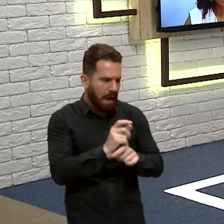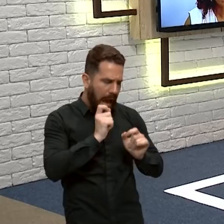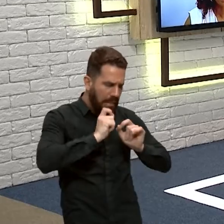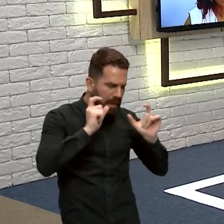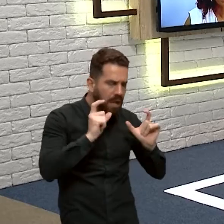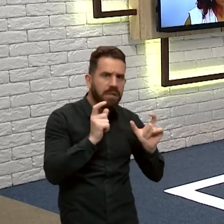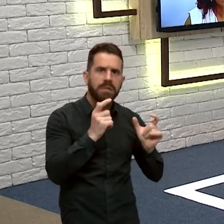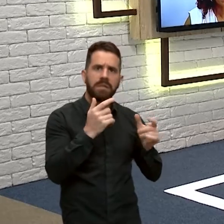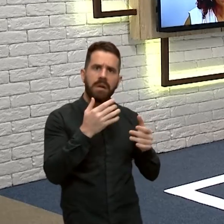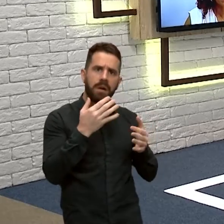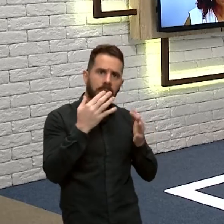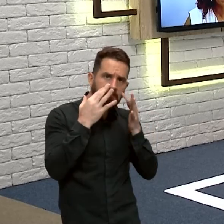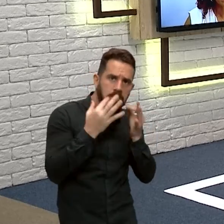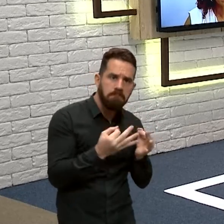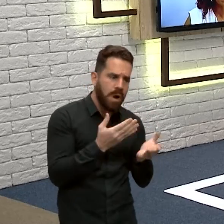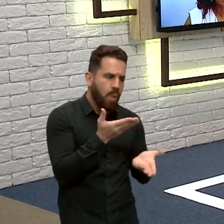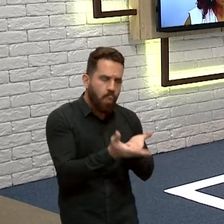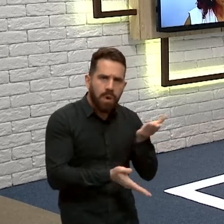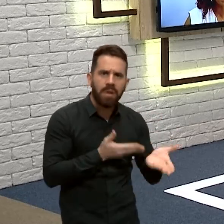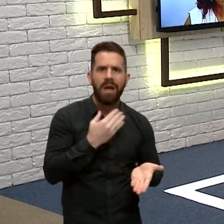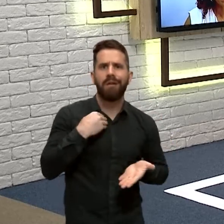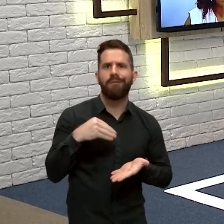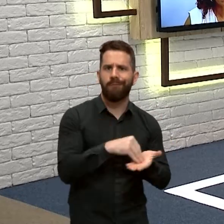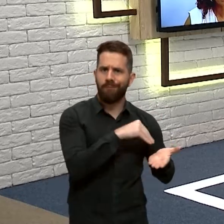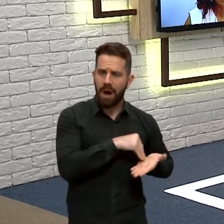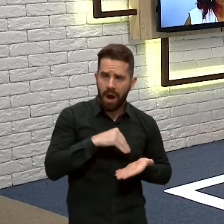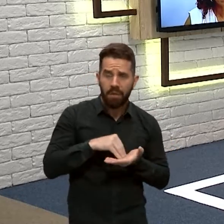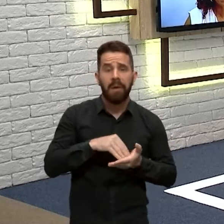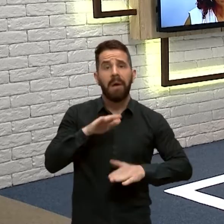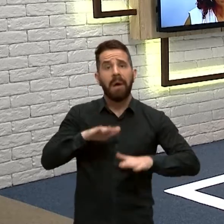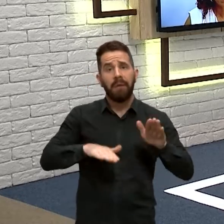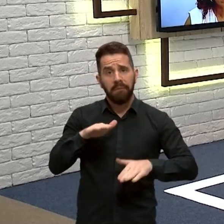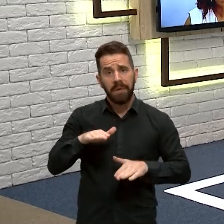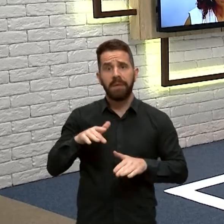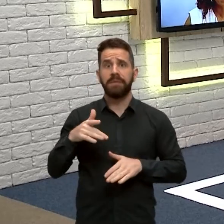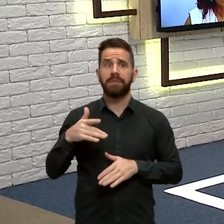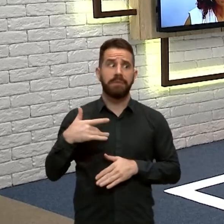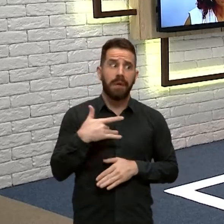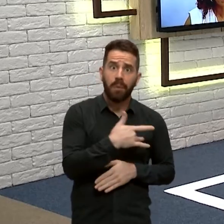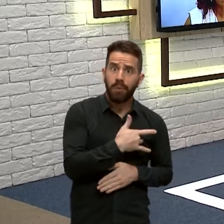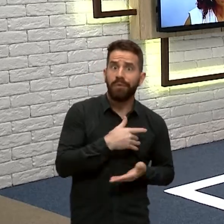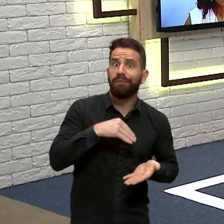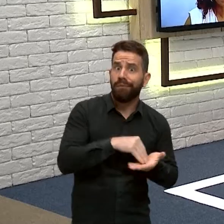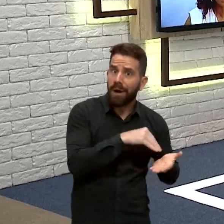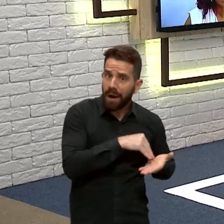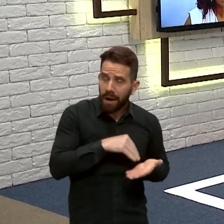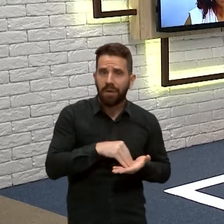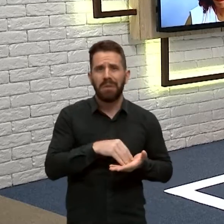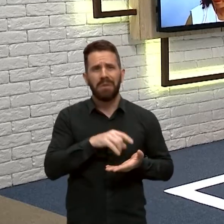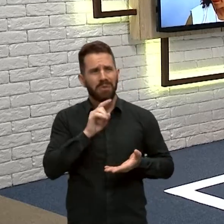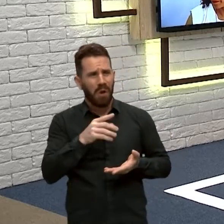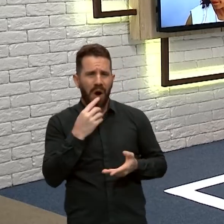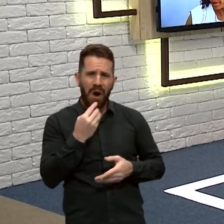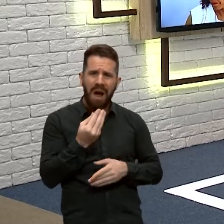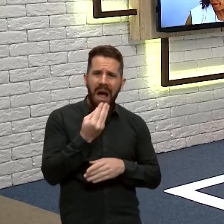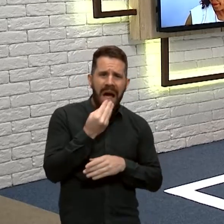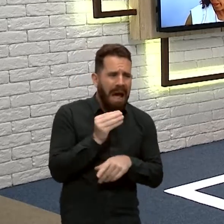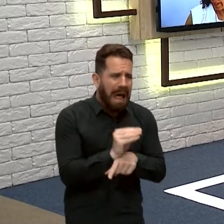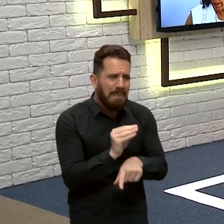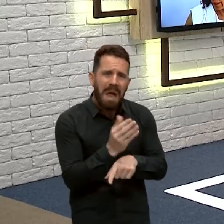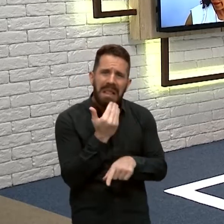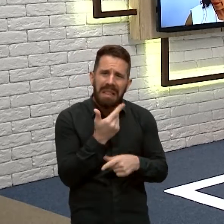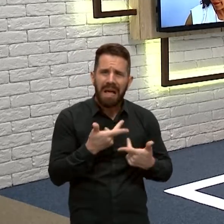né? A professora Luciana também falou que às vezes muita gente acha que é só alimentar e só isso basta. Explica para a gente, na verdade, o que é a